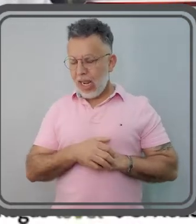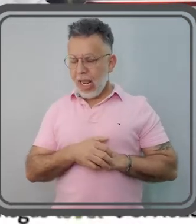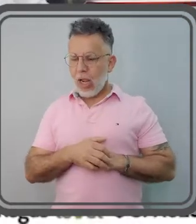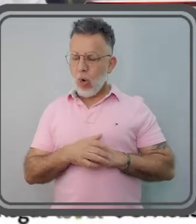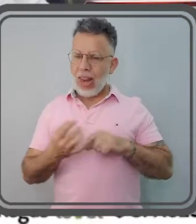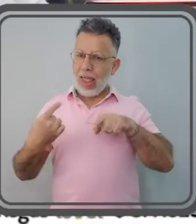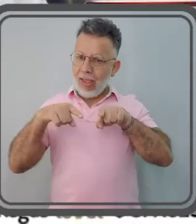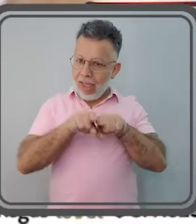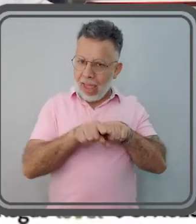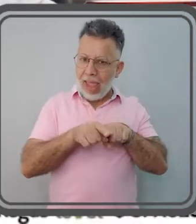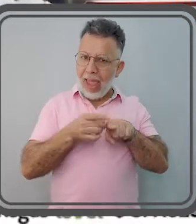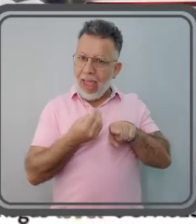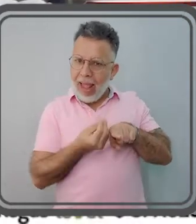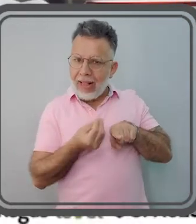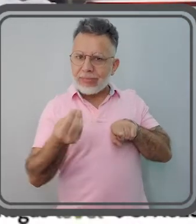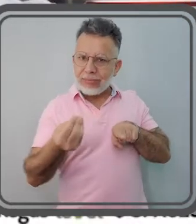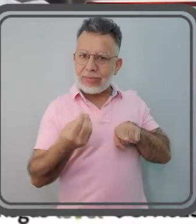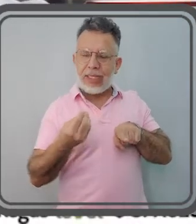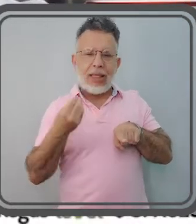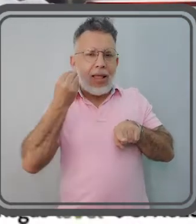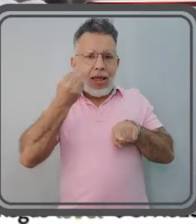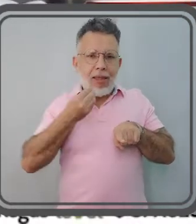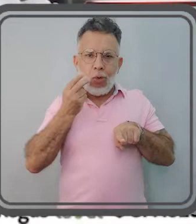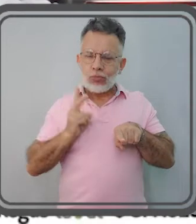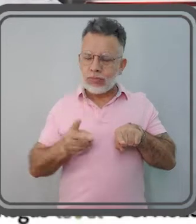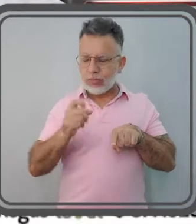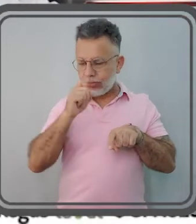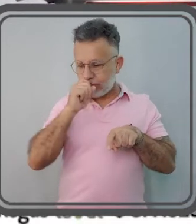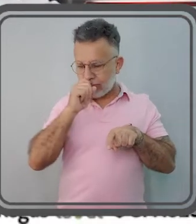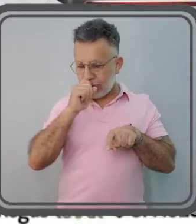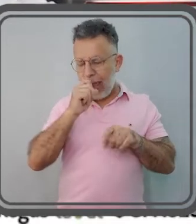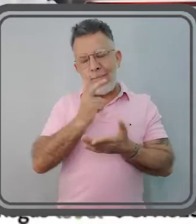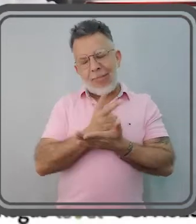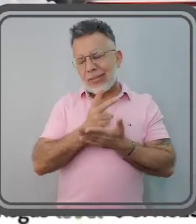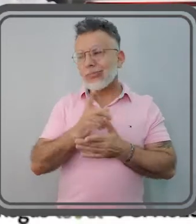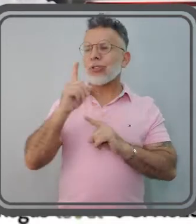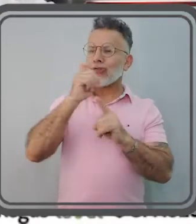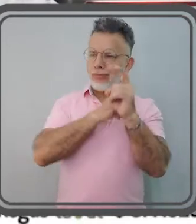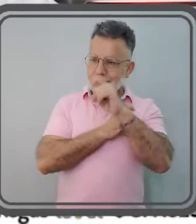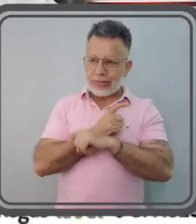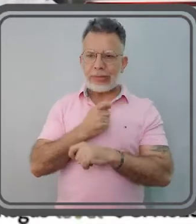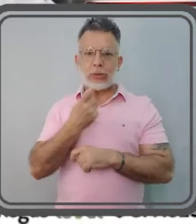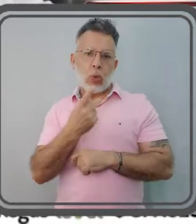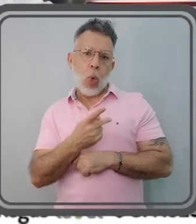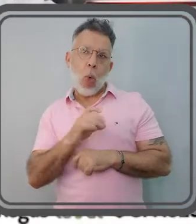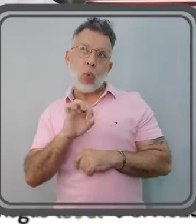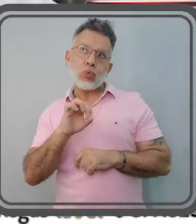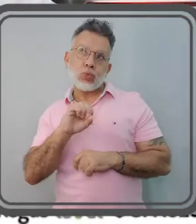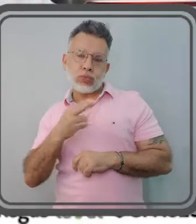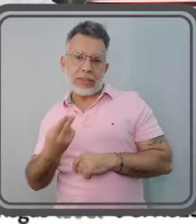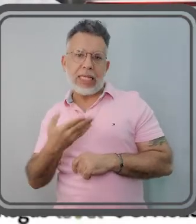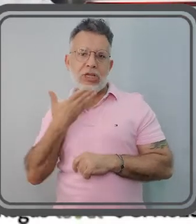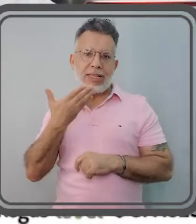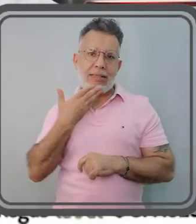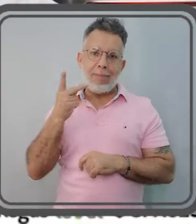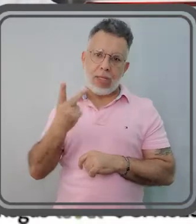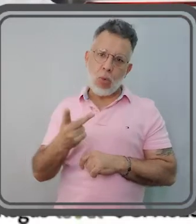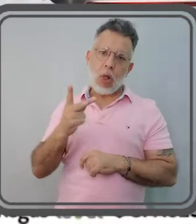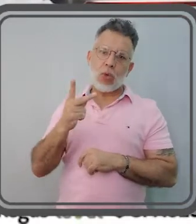que a complexidade do negócio seja mais simples, como você citou, a transferência de know-how ela é contínua. Né? Puxa,